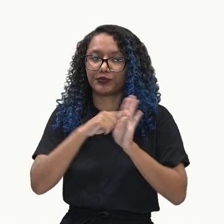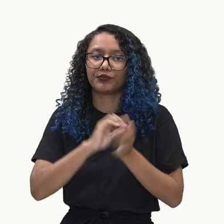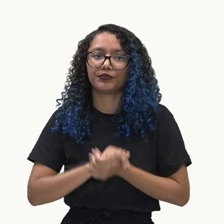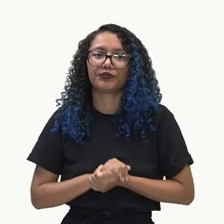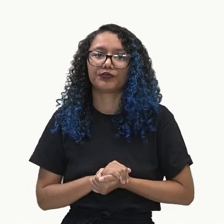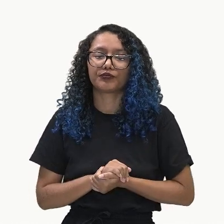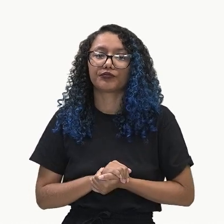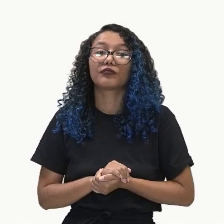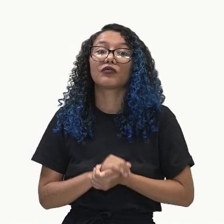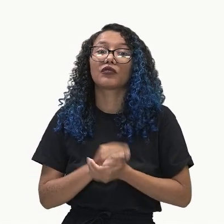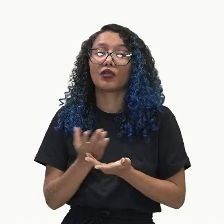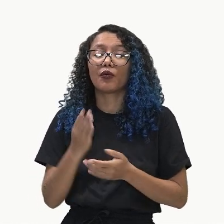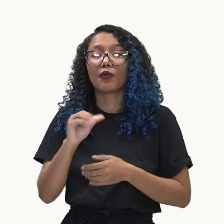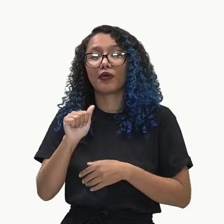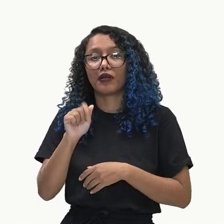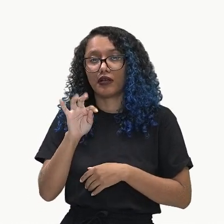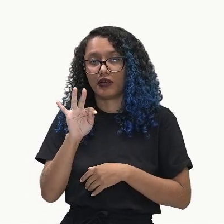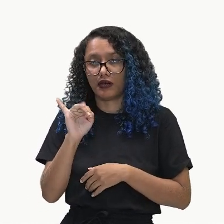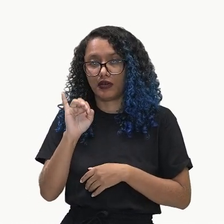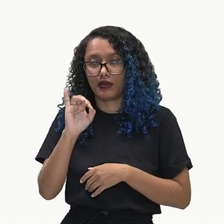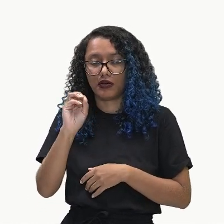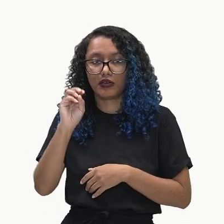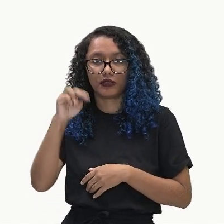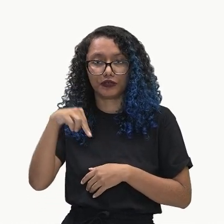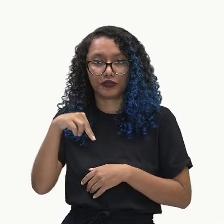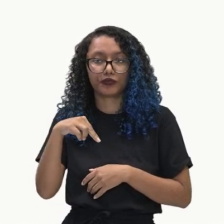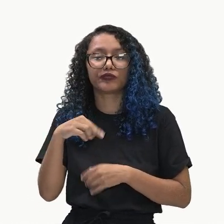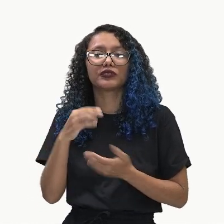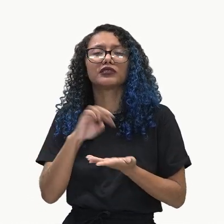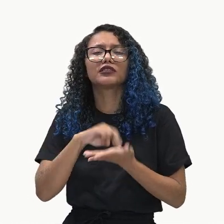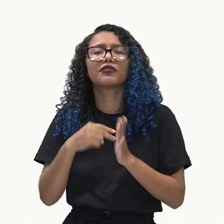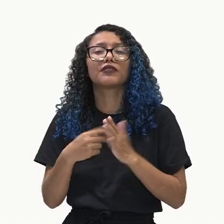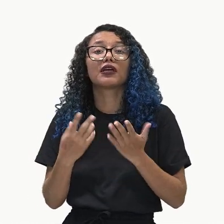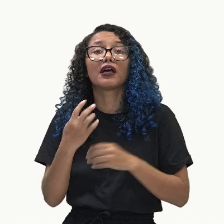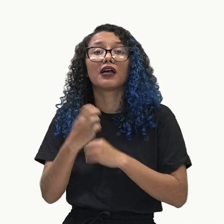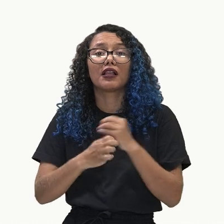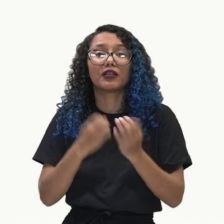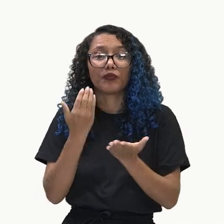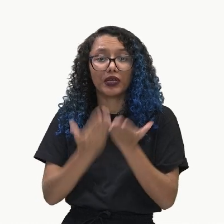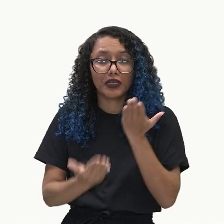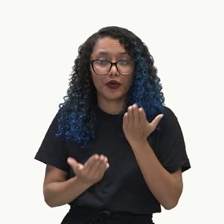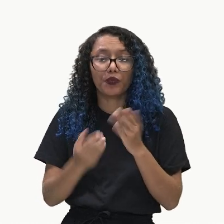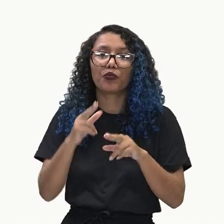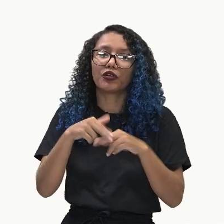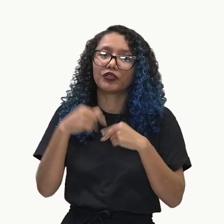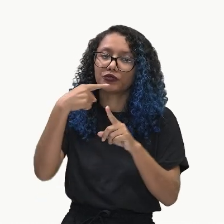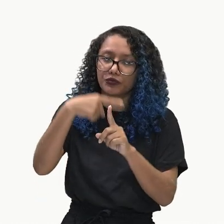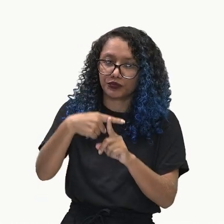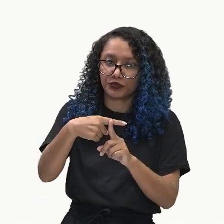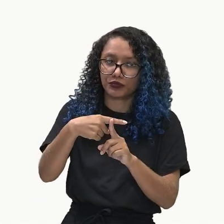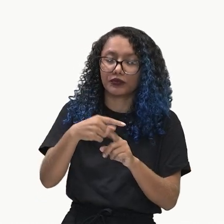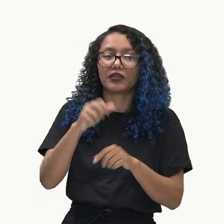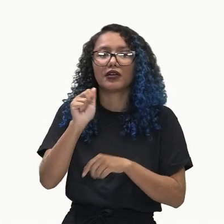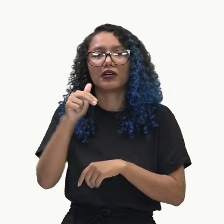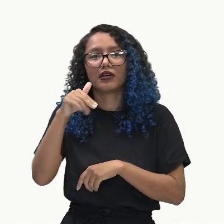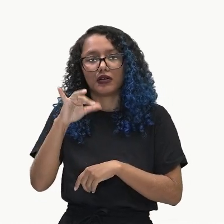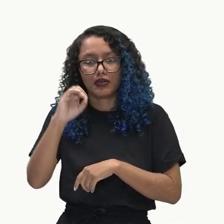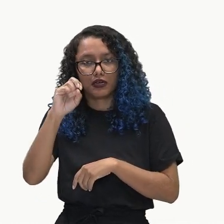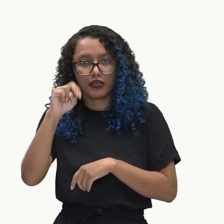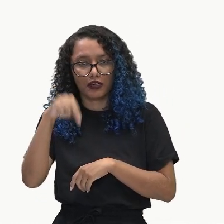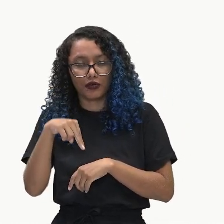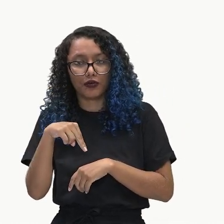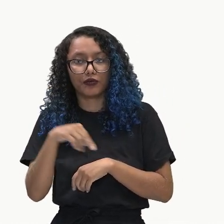Cátion, ele perdeu elétron, ficou positivo. Ânion, ele